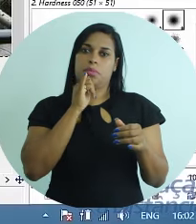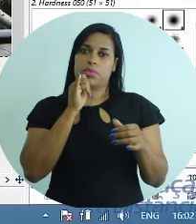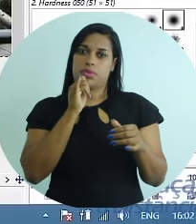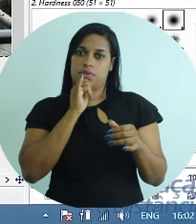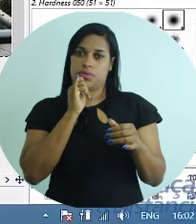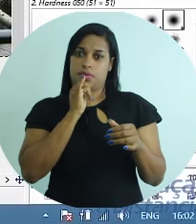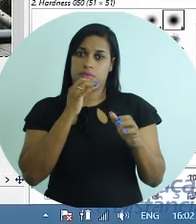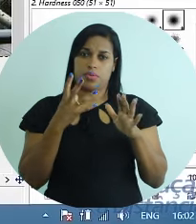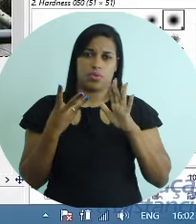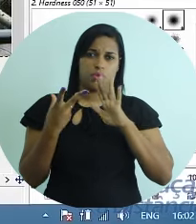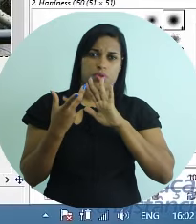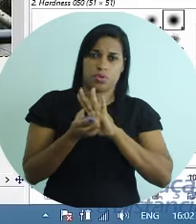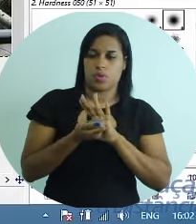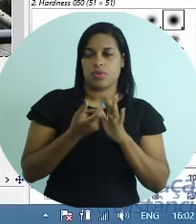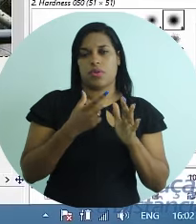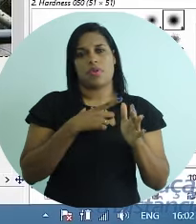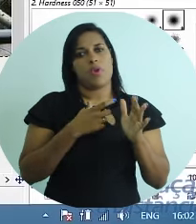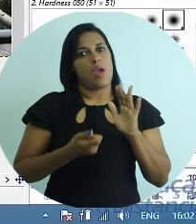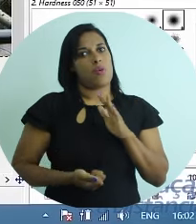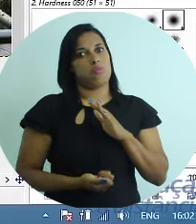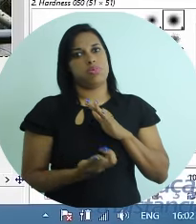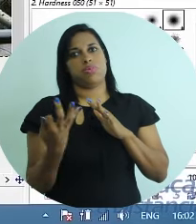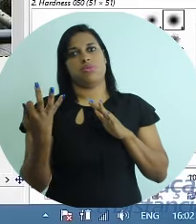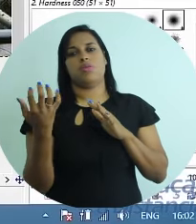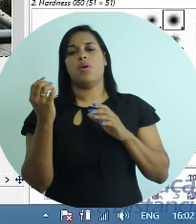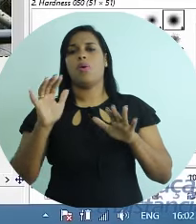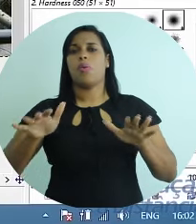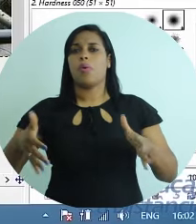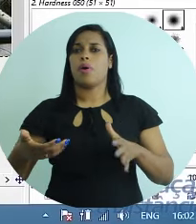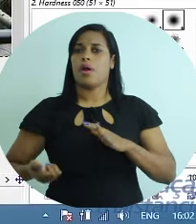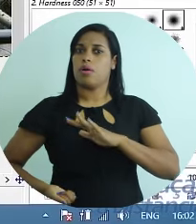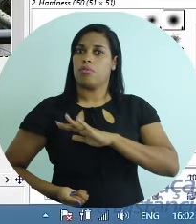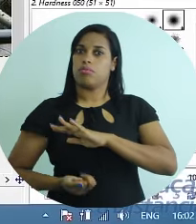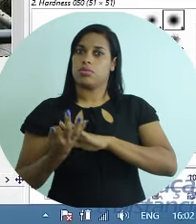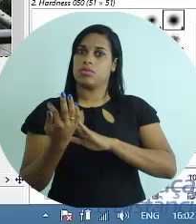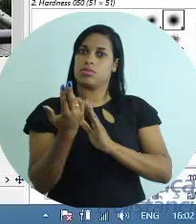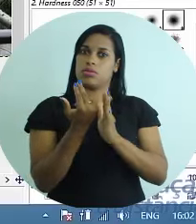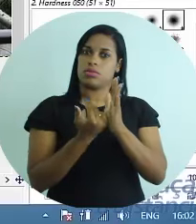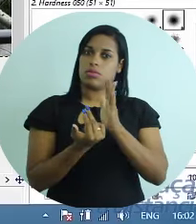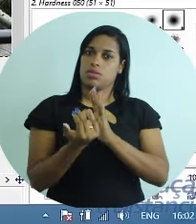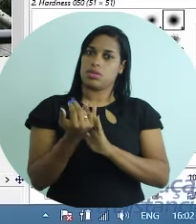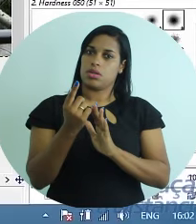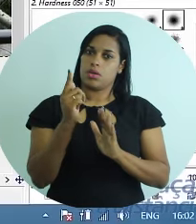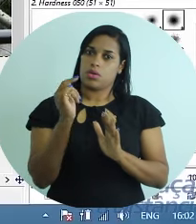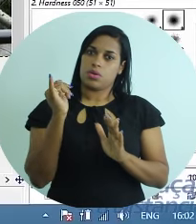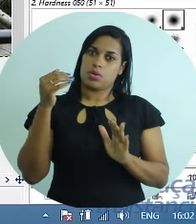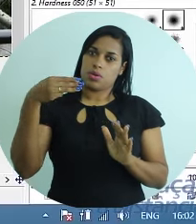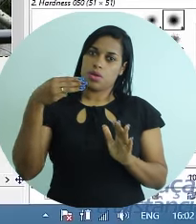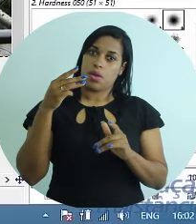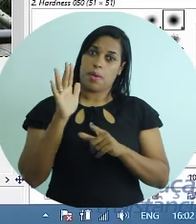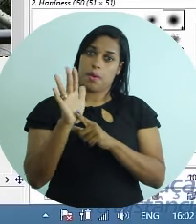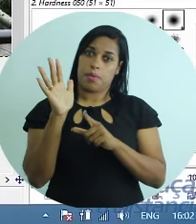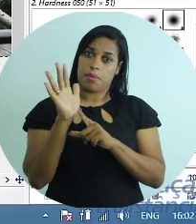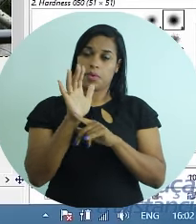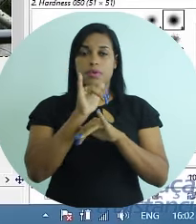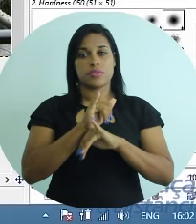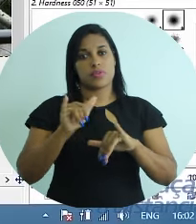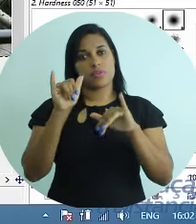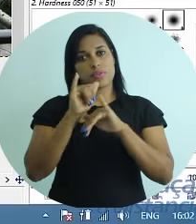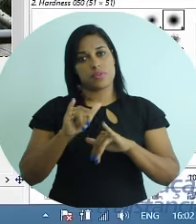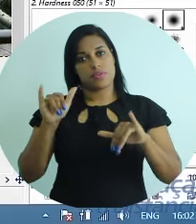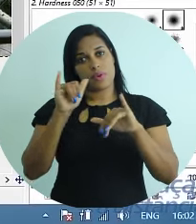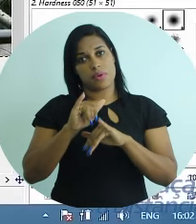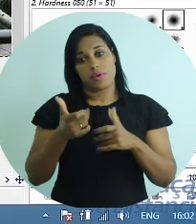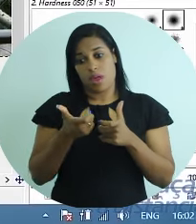todas as imagens têm uma dimensão. Qual é a dimensão dessa imagem? Geralmente o GIMP mostra as informações de